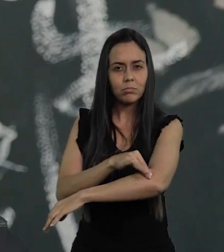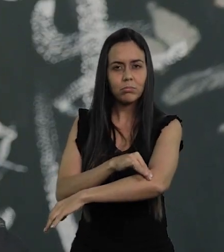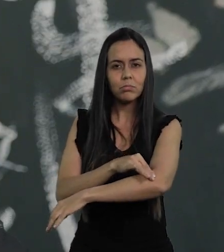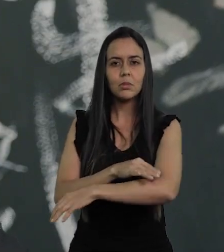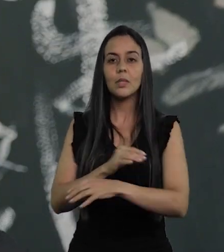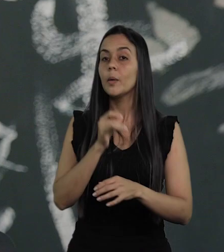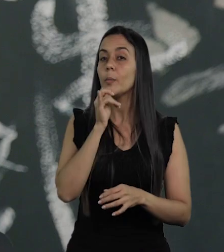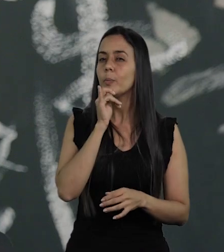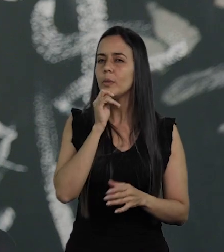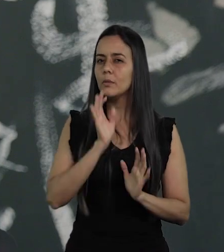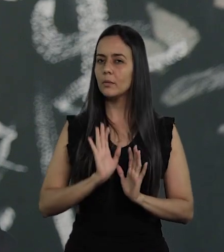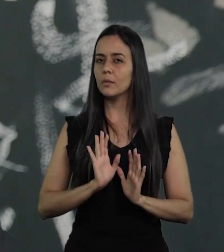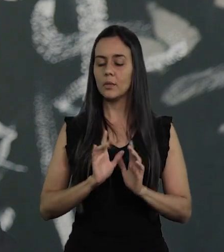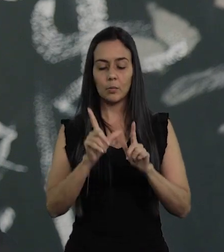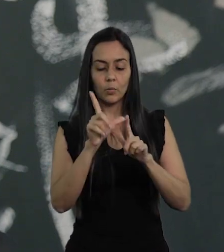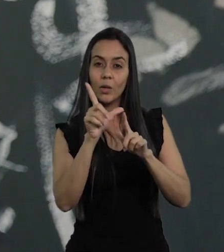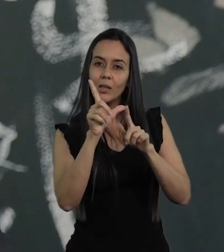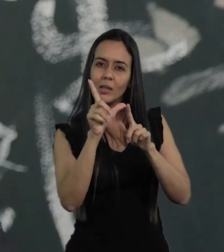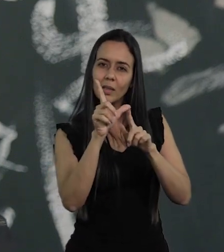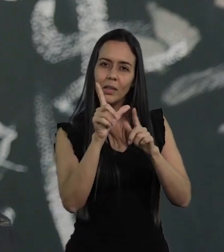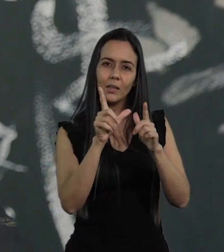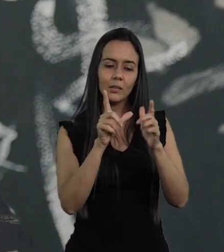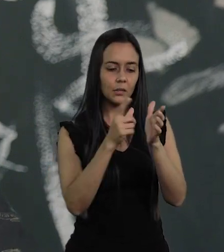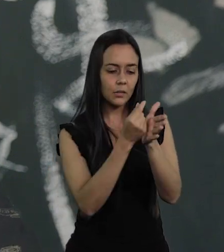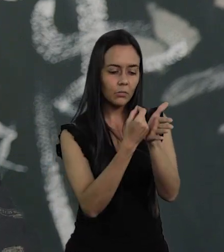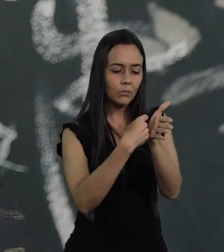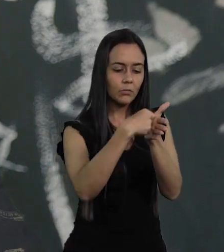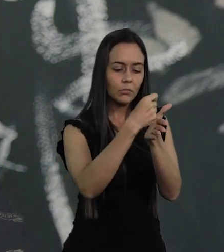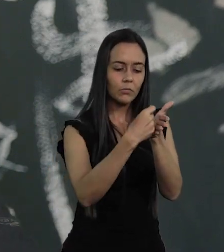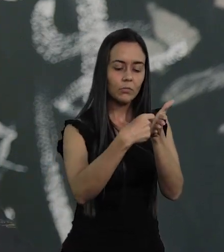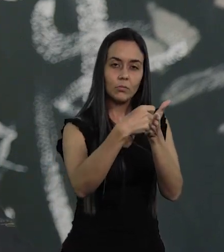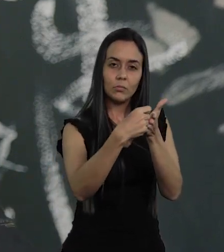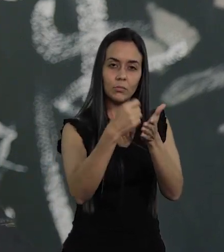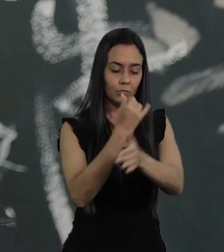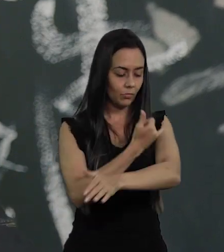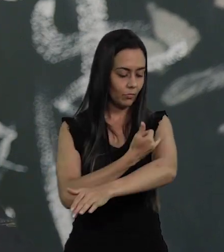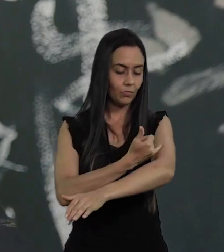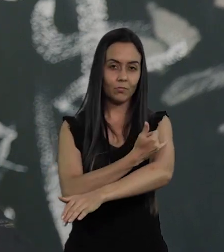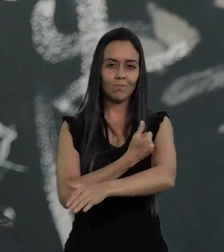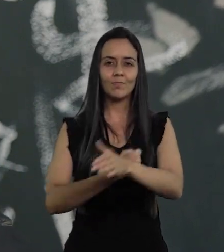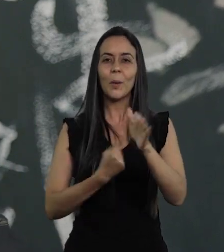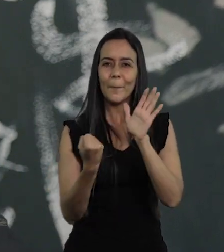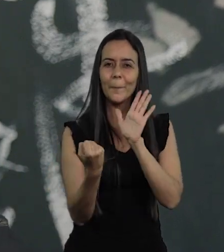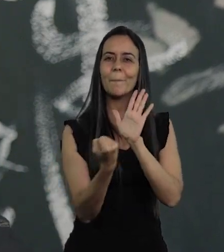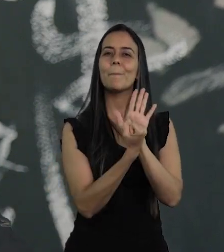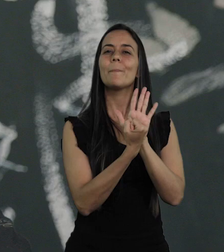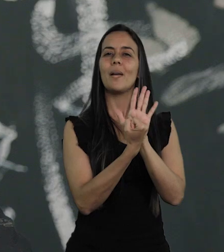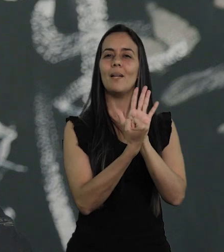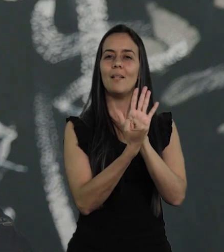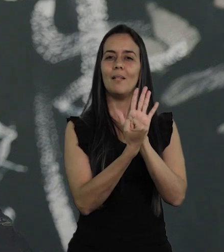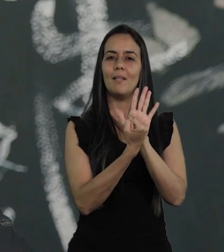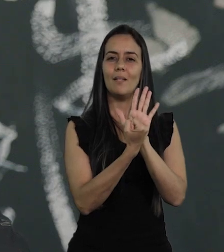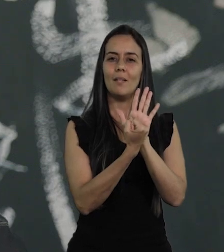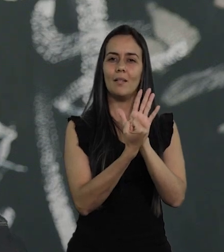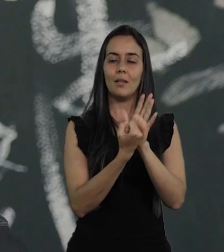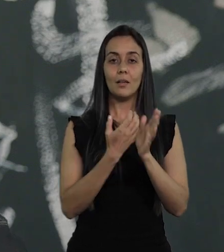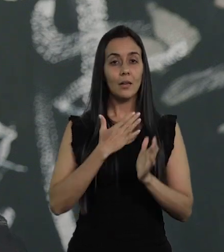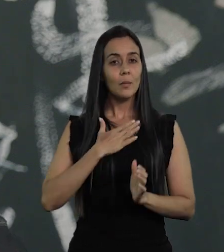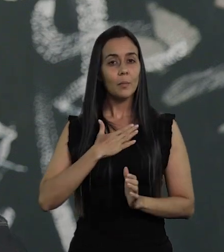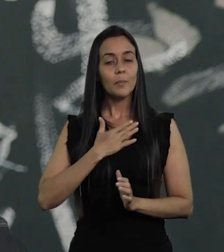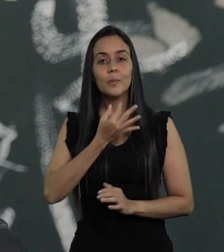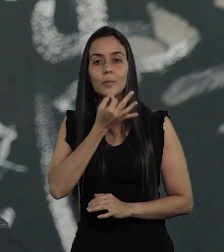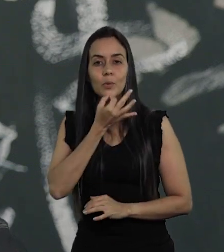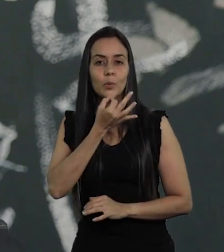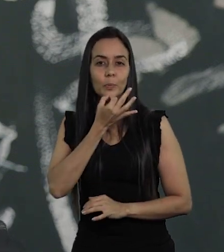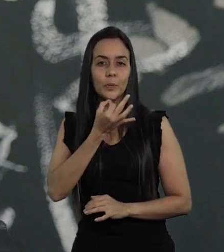a caligrafia, a tatuagem, ela tem uma permanência, né? Então, para mim, ela é como